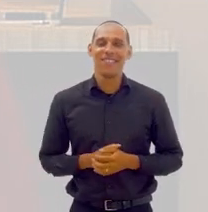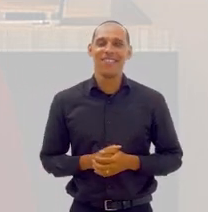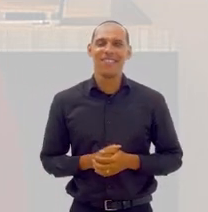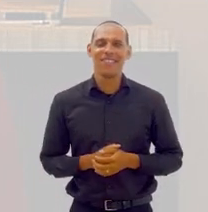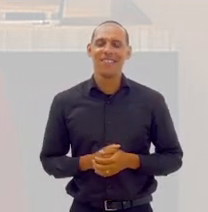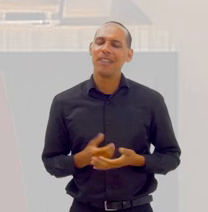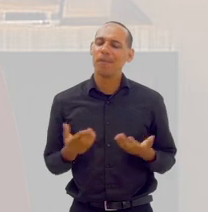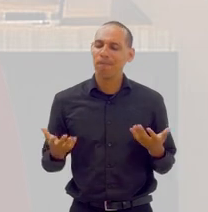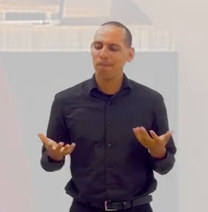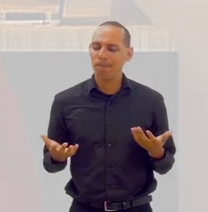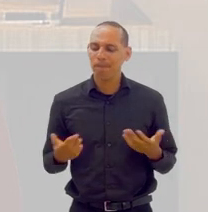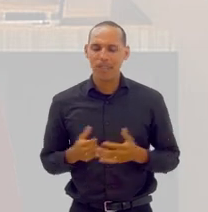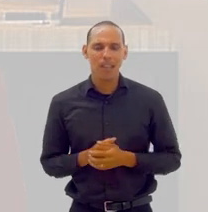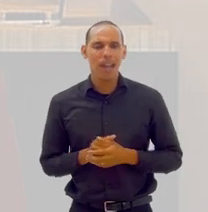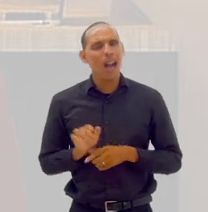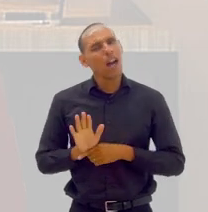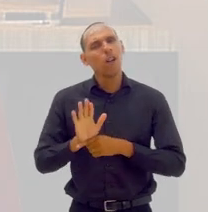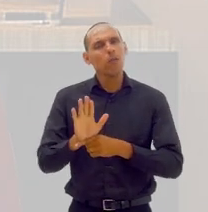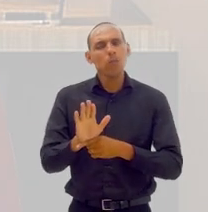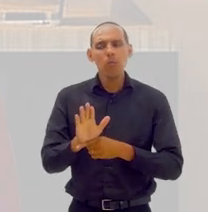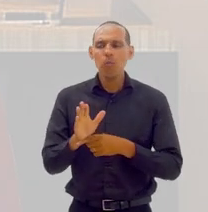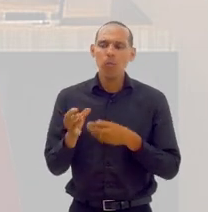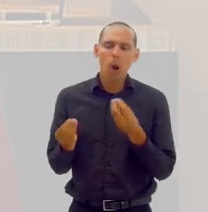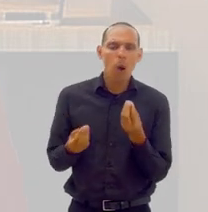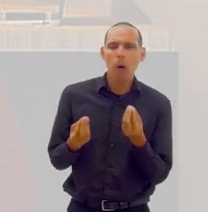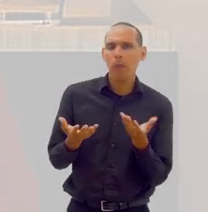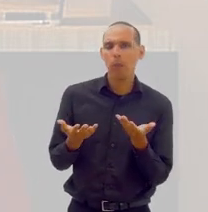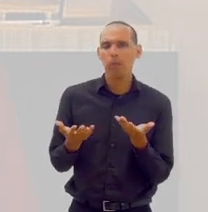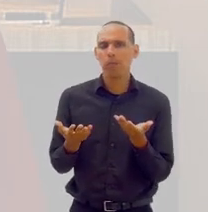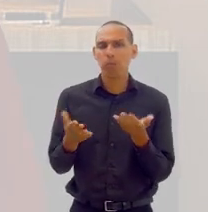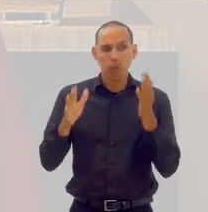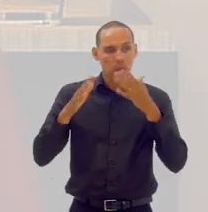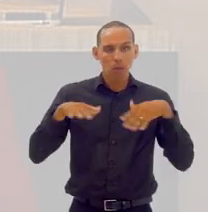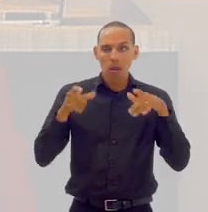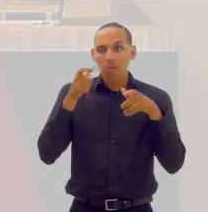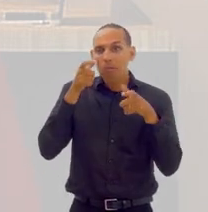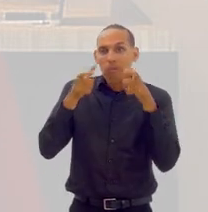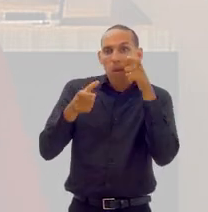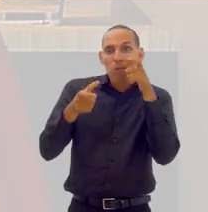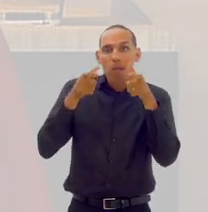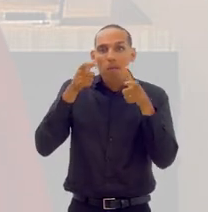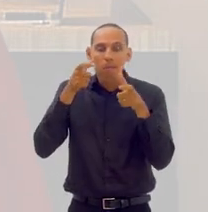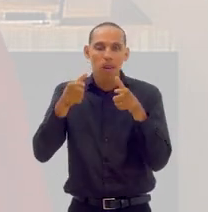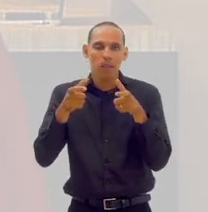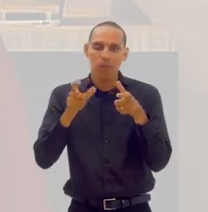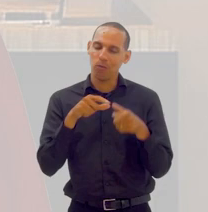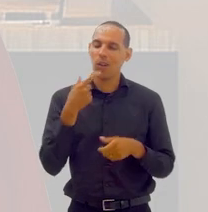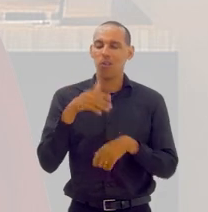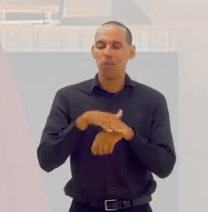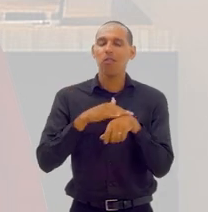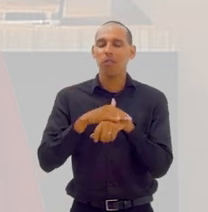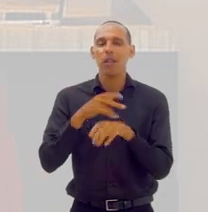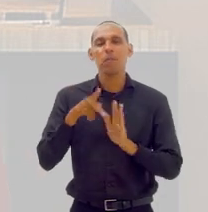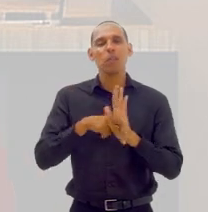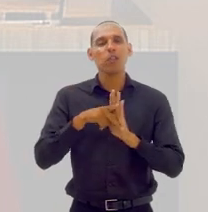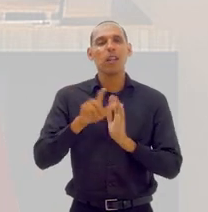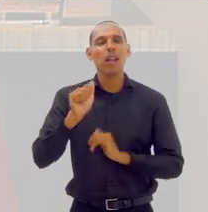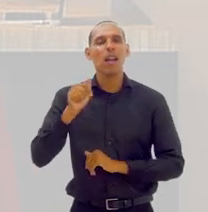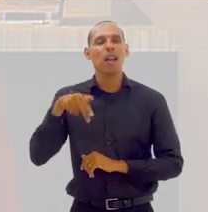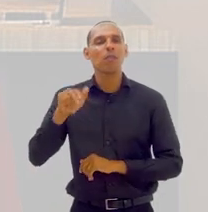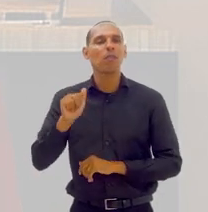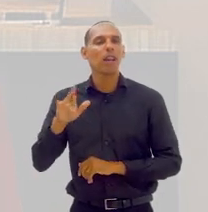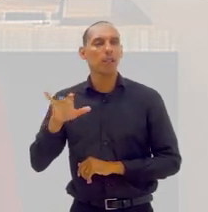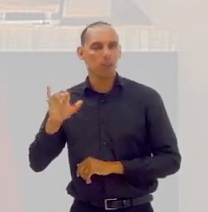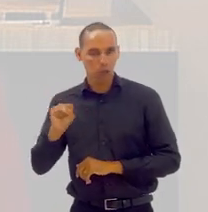O que isso ajuda, né, a cativar? A gente falou, comentou sobre o projeto Aquários, mas a